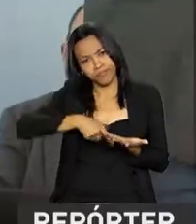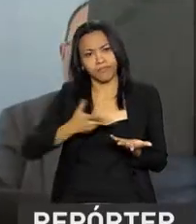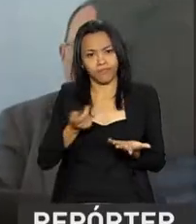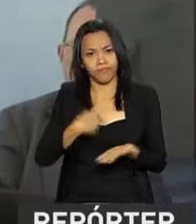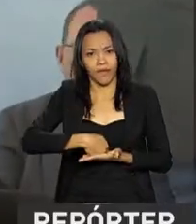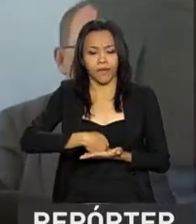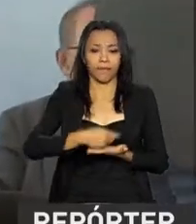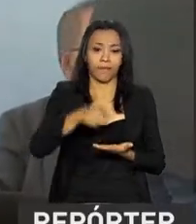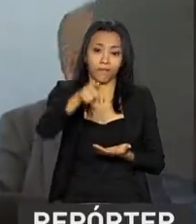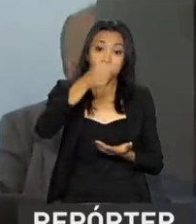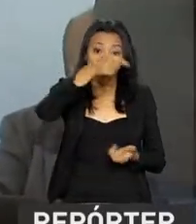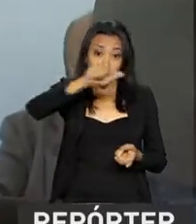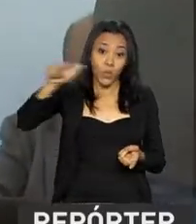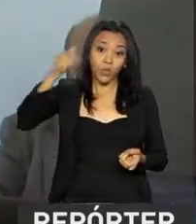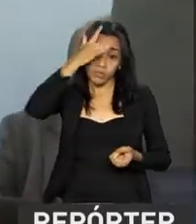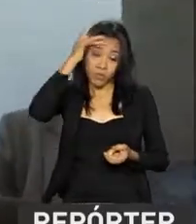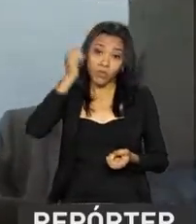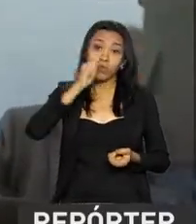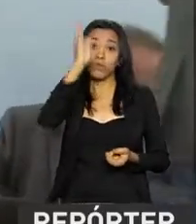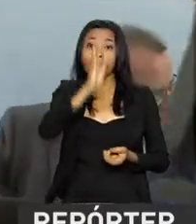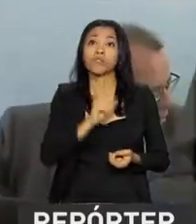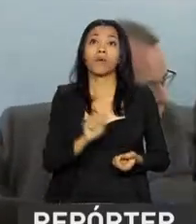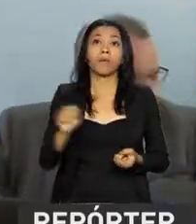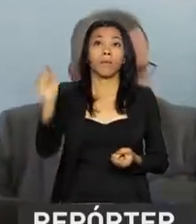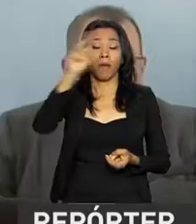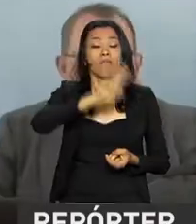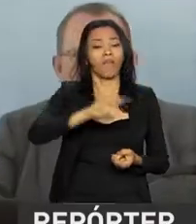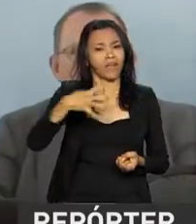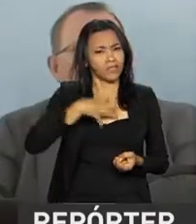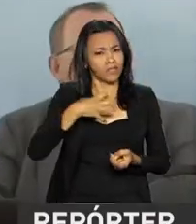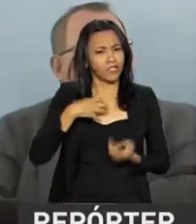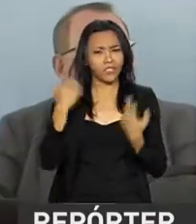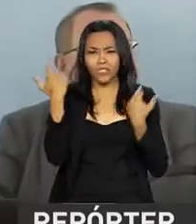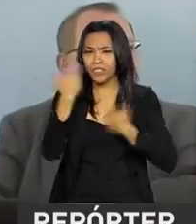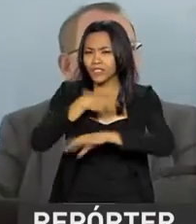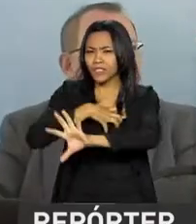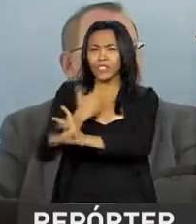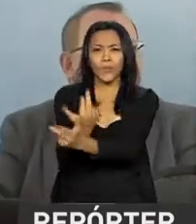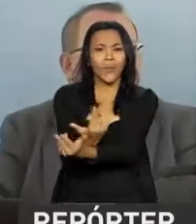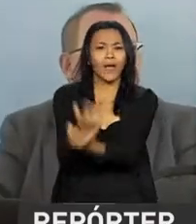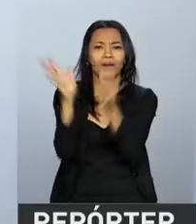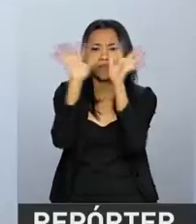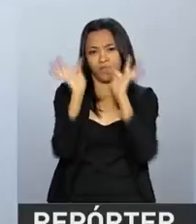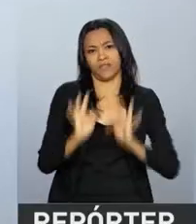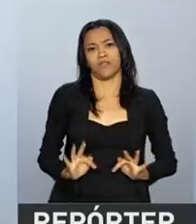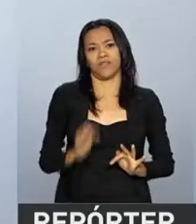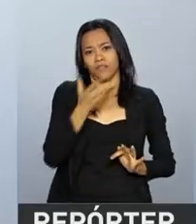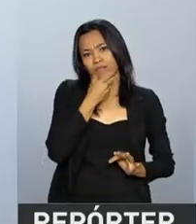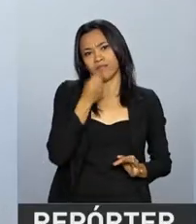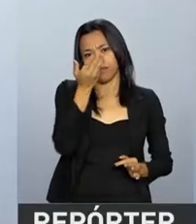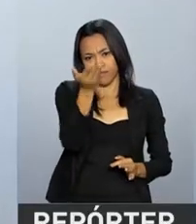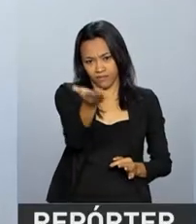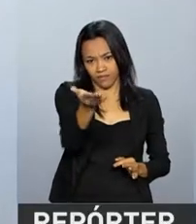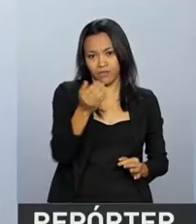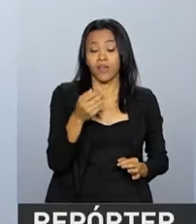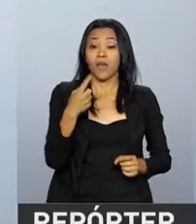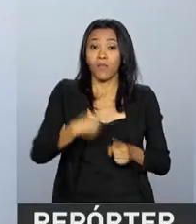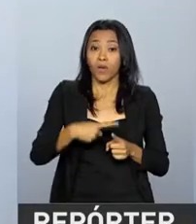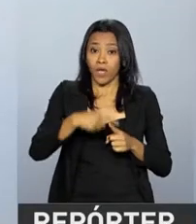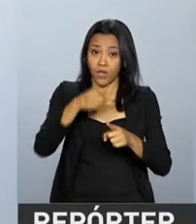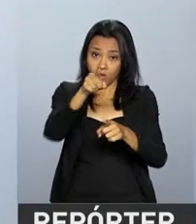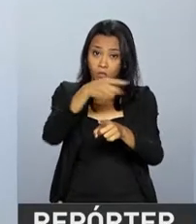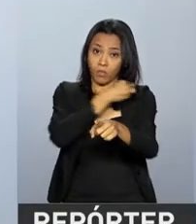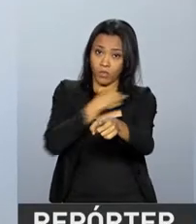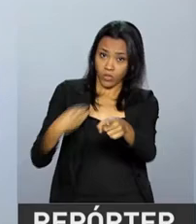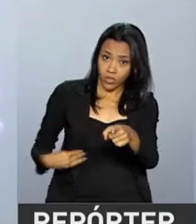muitas outras pessoas brasil afora vão sentir na pele a mesma felicidade do seu silvio isso porque de acordo com o ministro